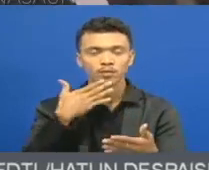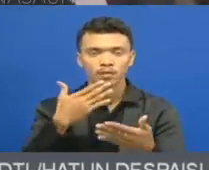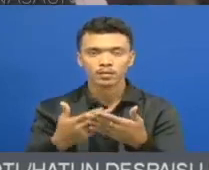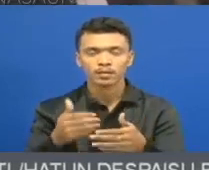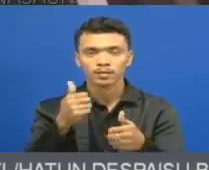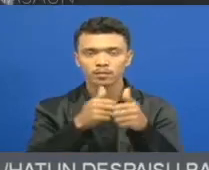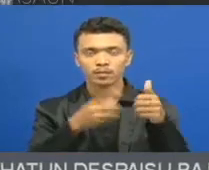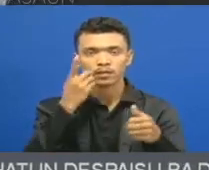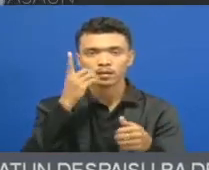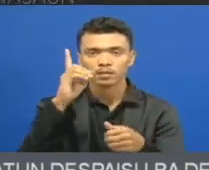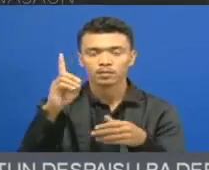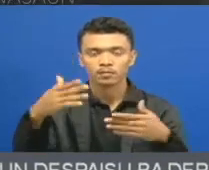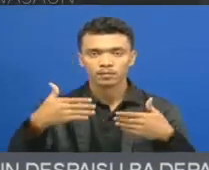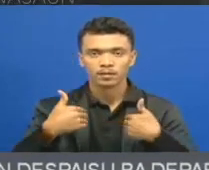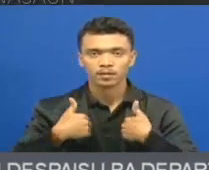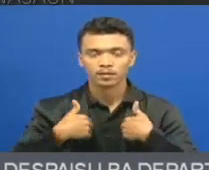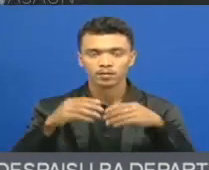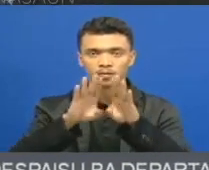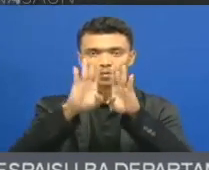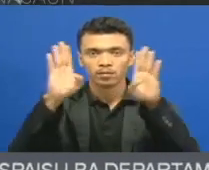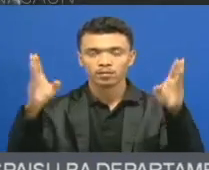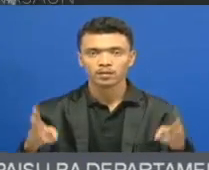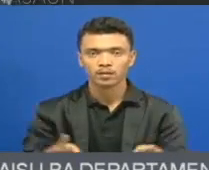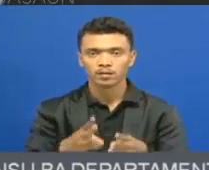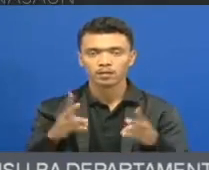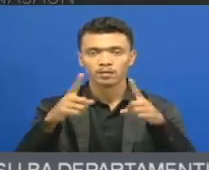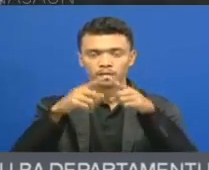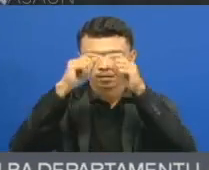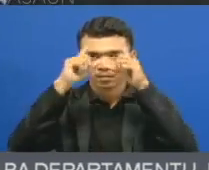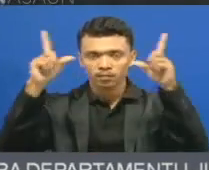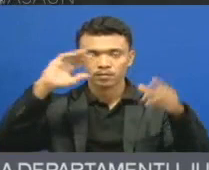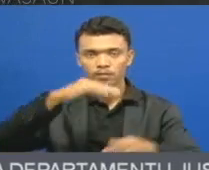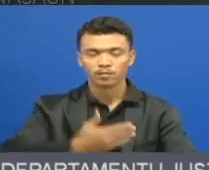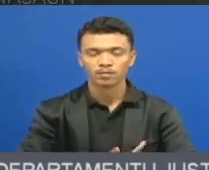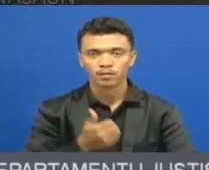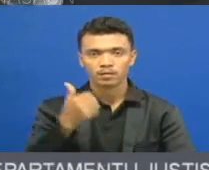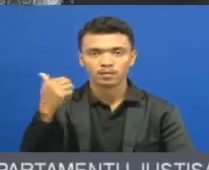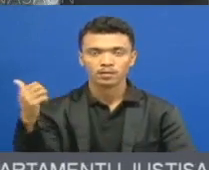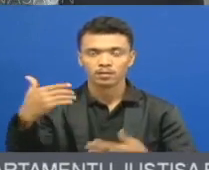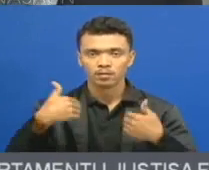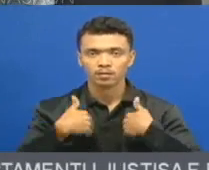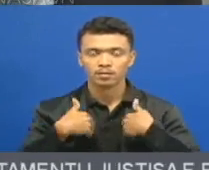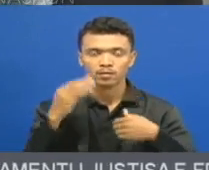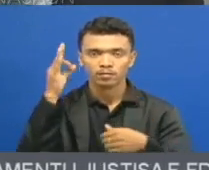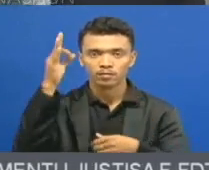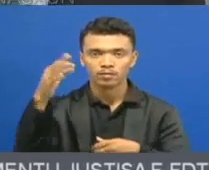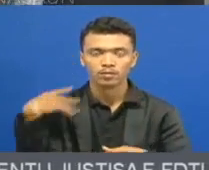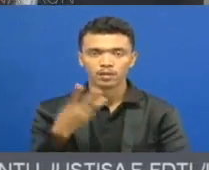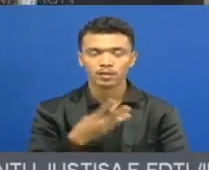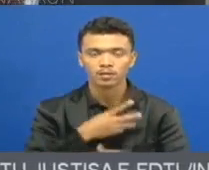de declaração nebe iha, ou de lo que dá lang Timor Oang seluk iha futuro. A unha ita orgullo te